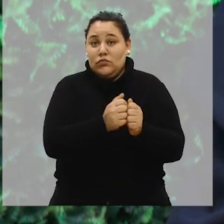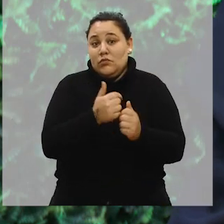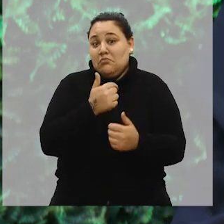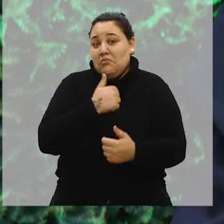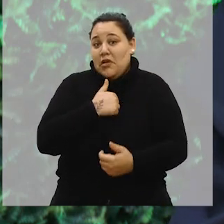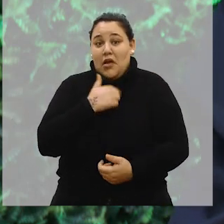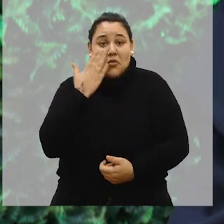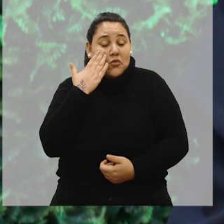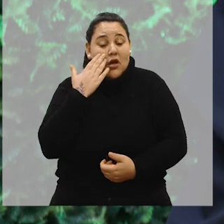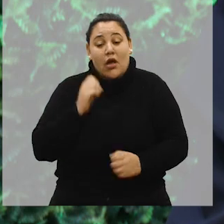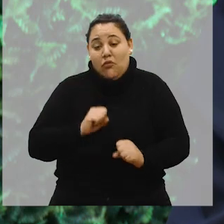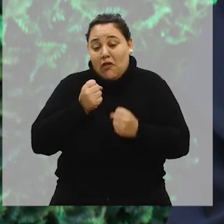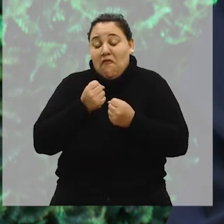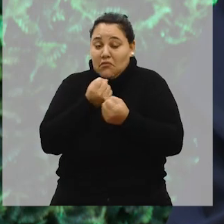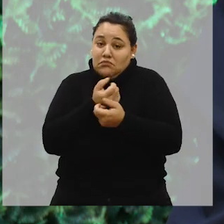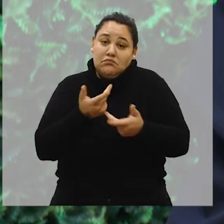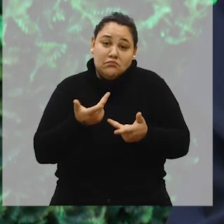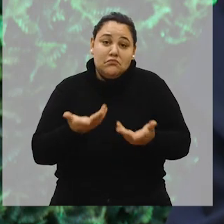defendo isto, né?